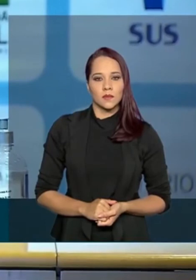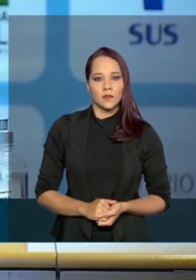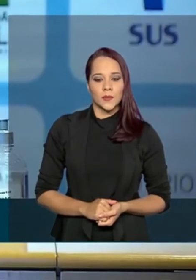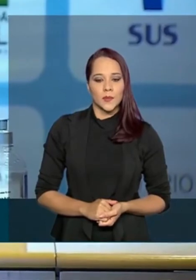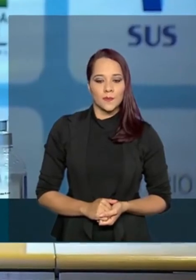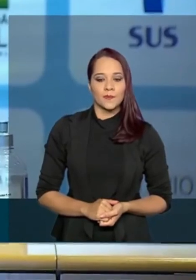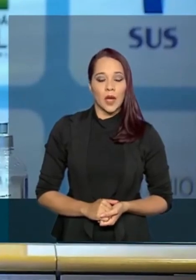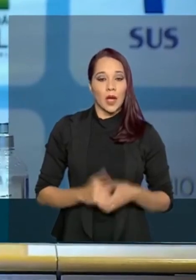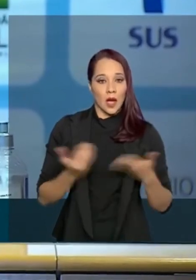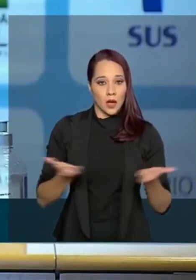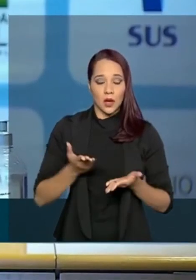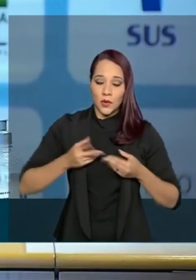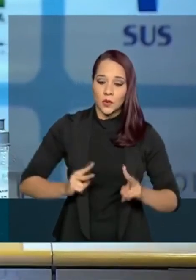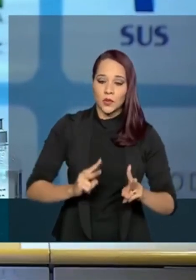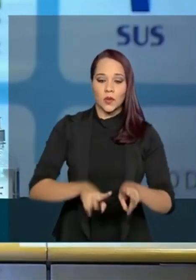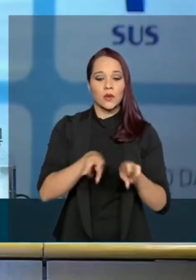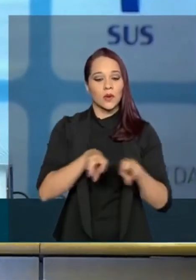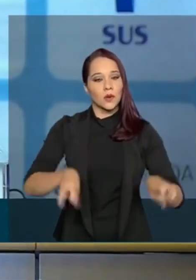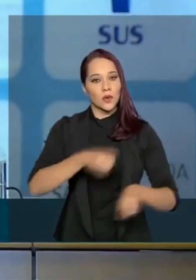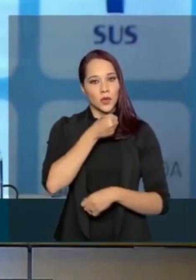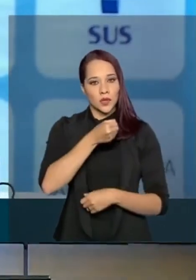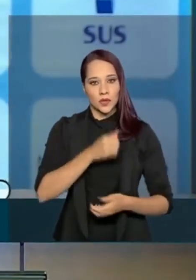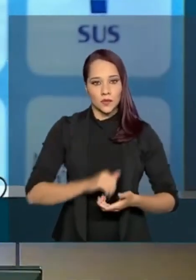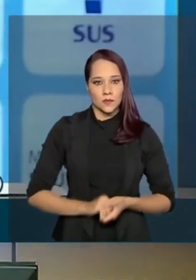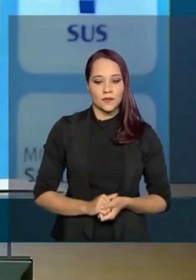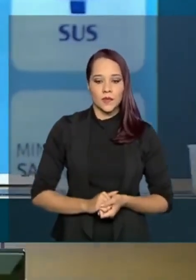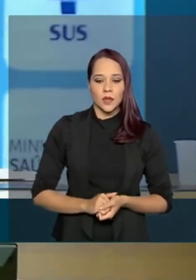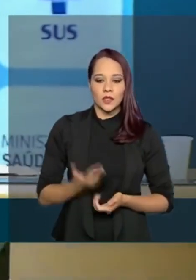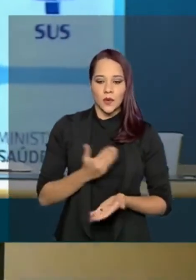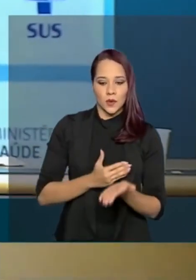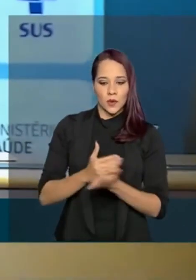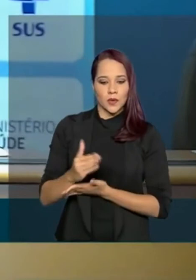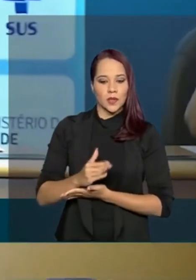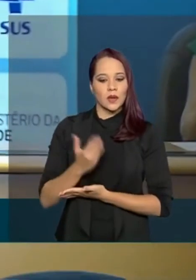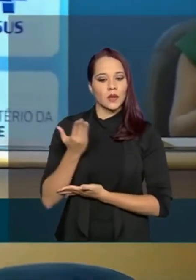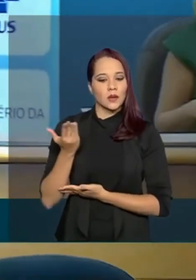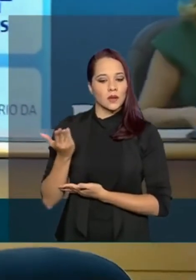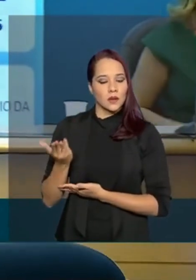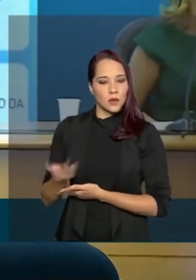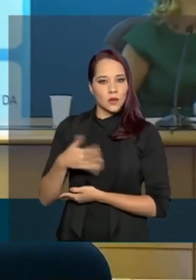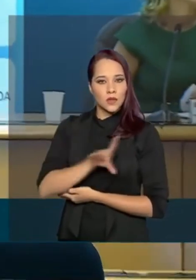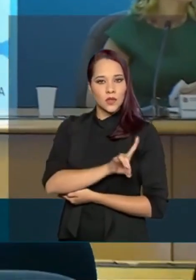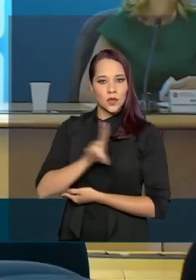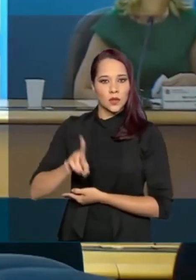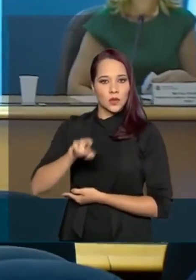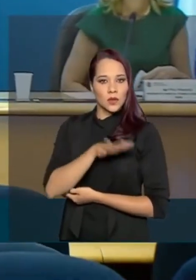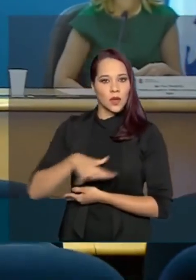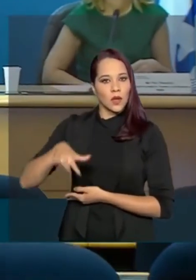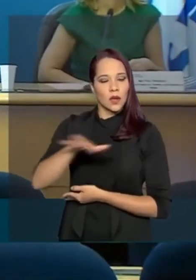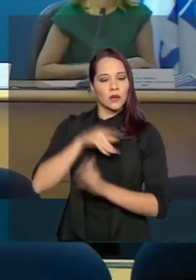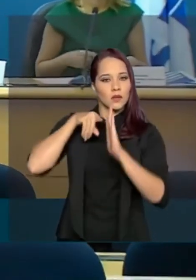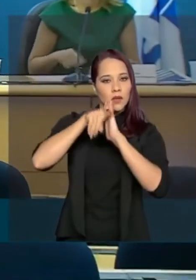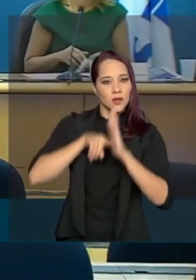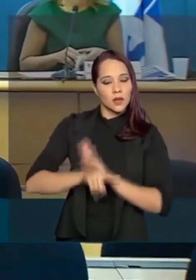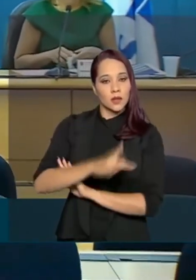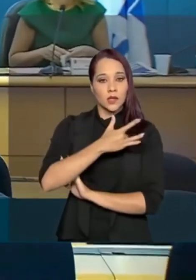Nós daremos prosseguimento à coletiva. Começaremos com o diretor do Departamento de Análise